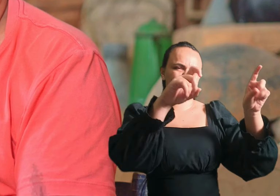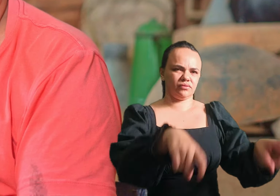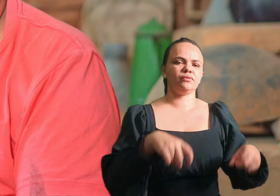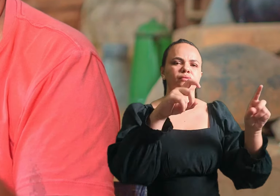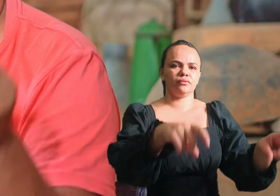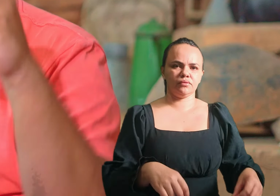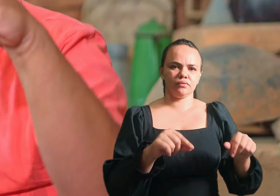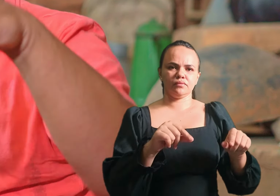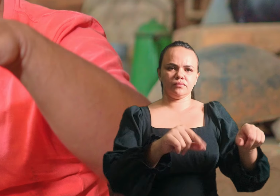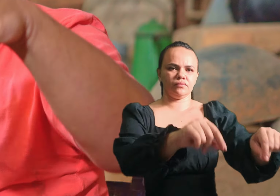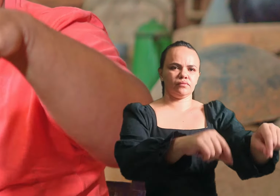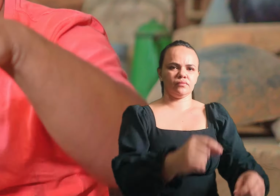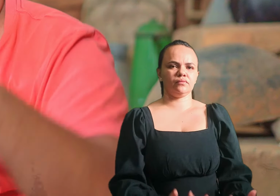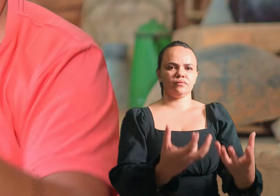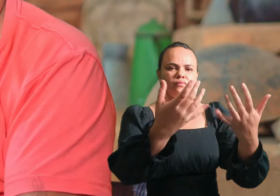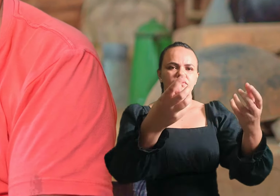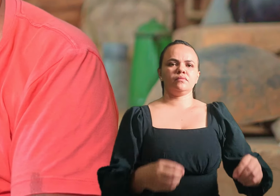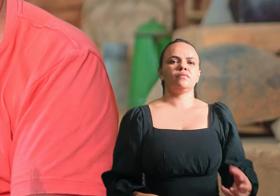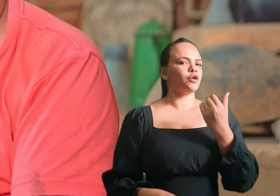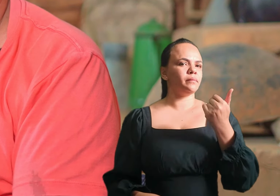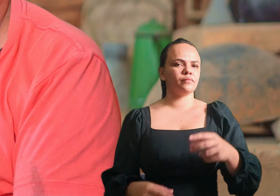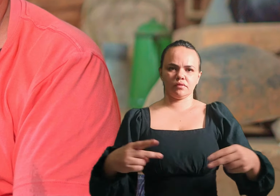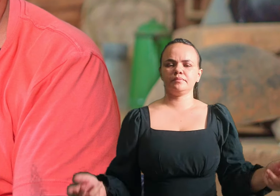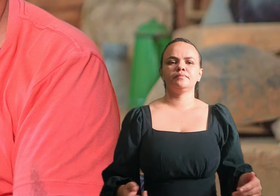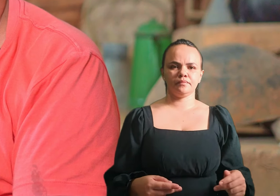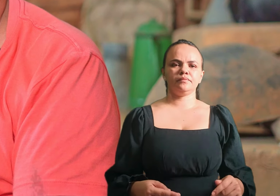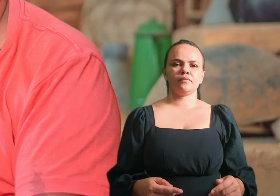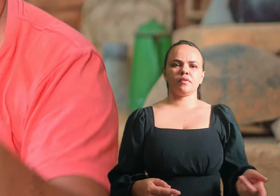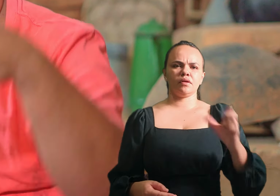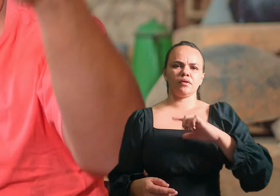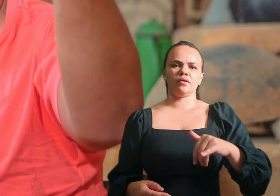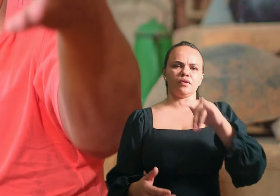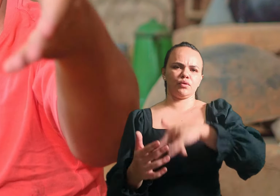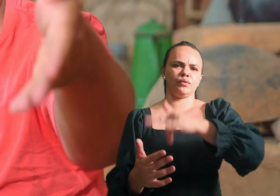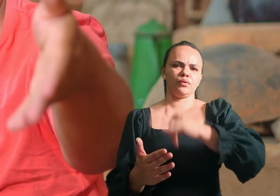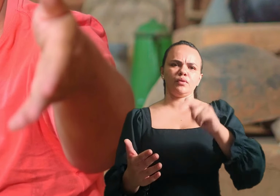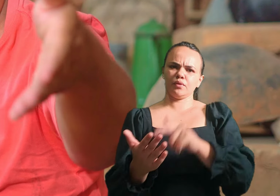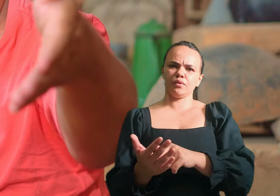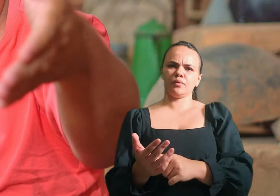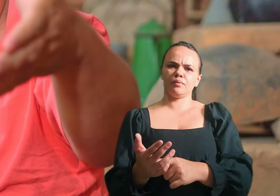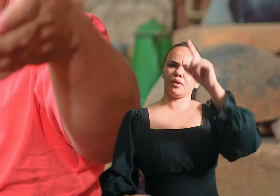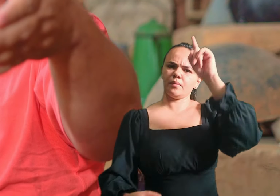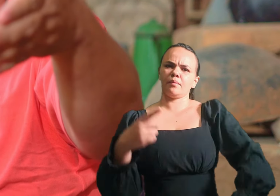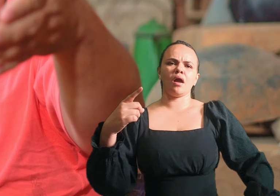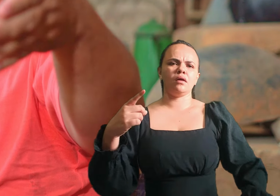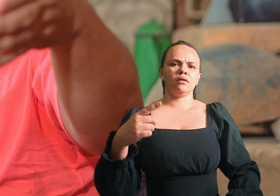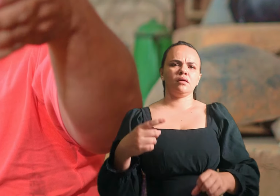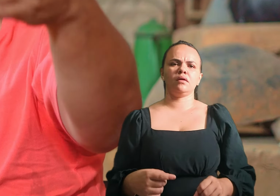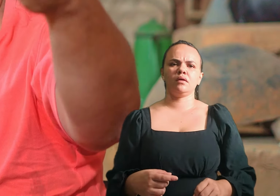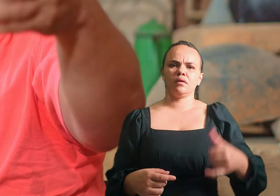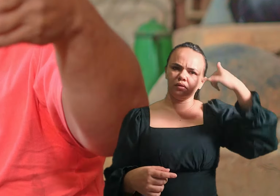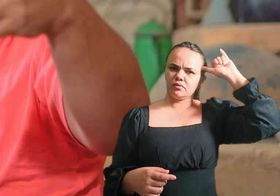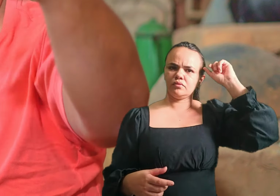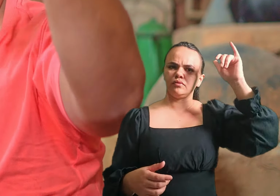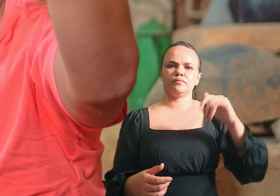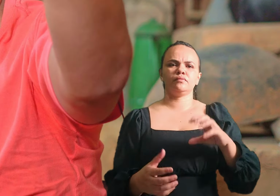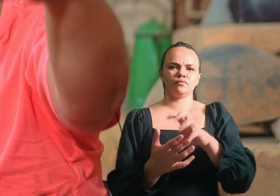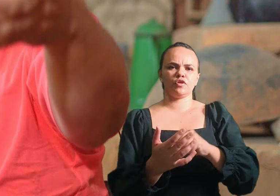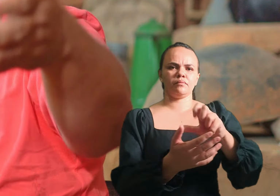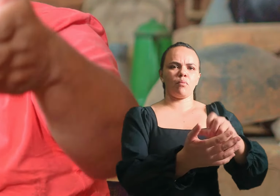inclusive você não podia criar gada aqui na serra os C de postura antigo já mostra isso já 1000 no século XIX 1 eh